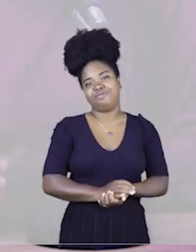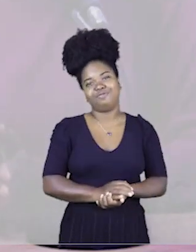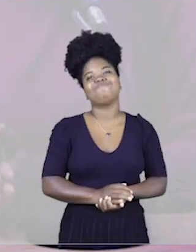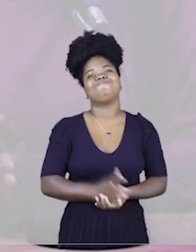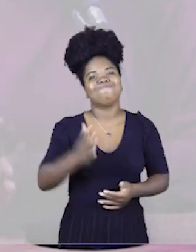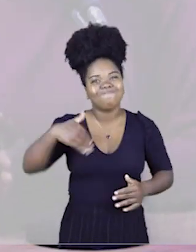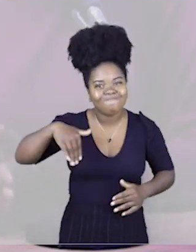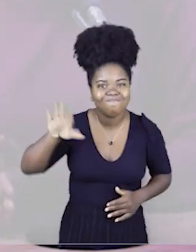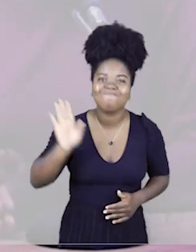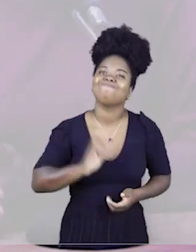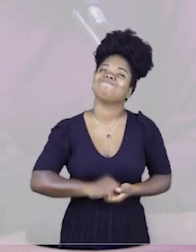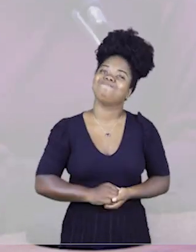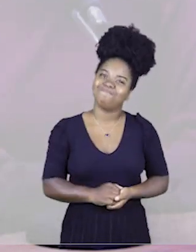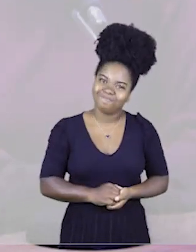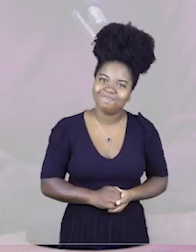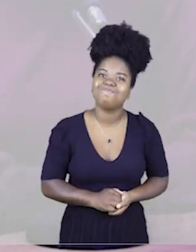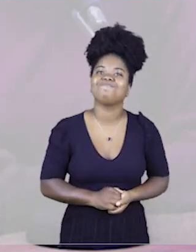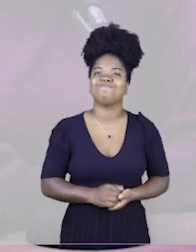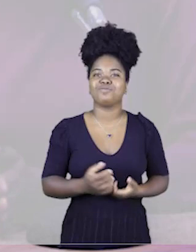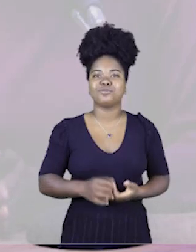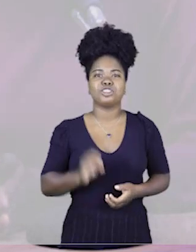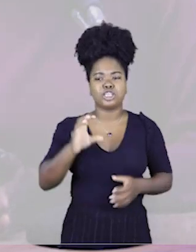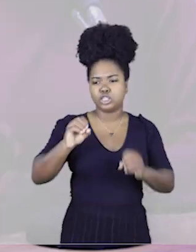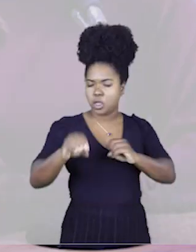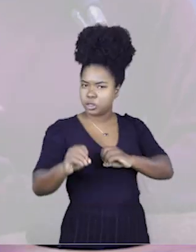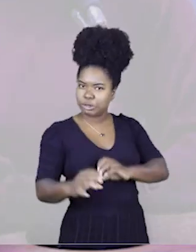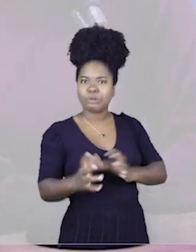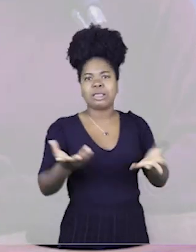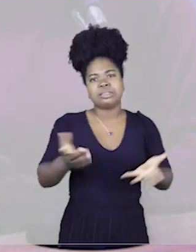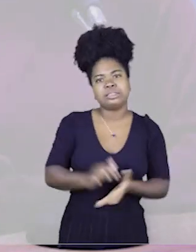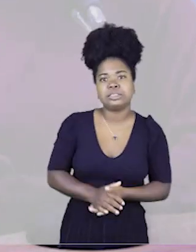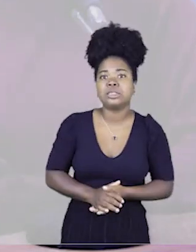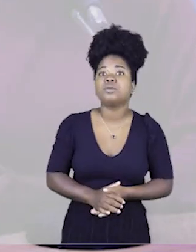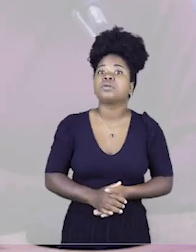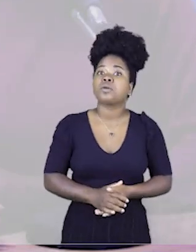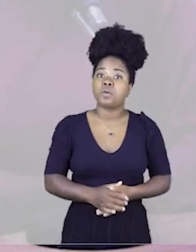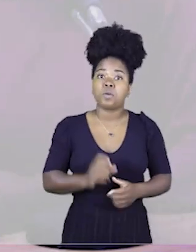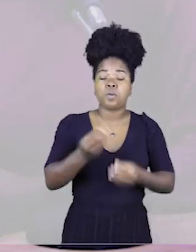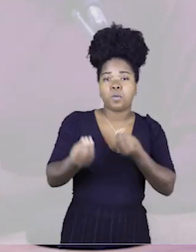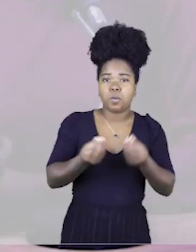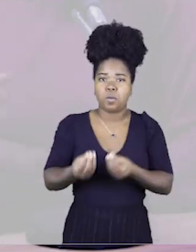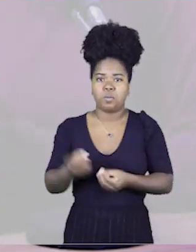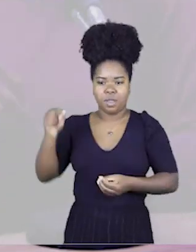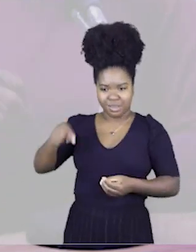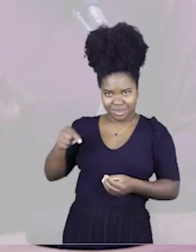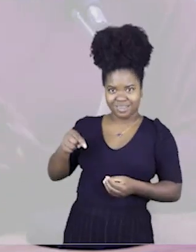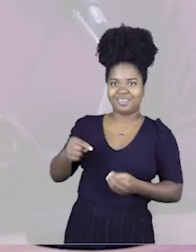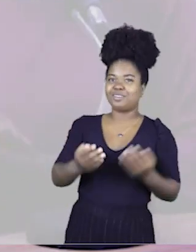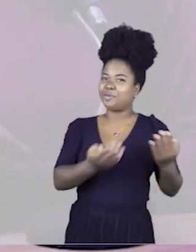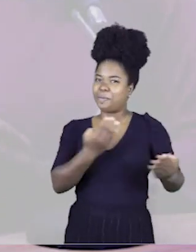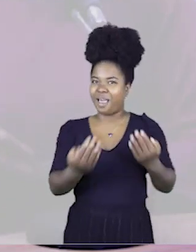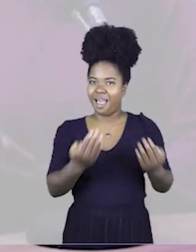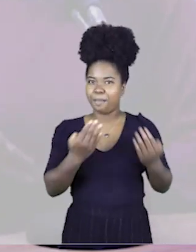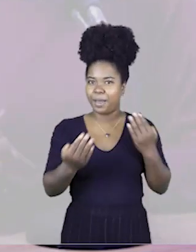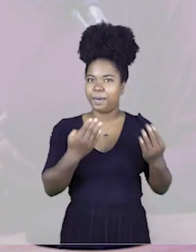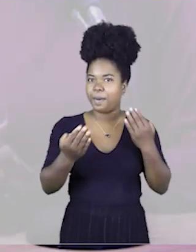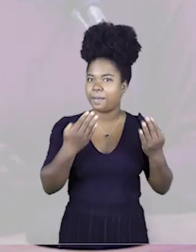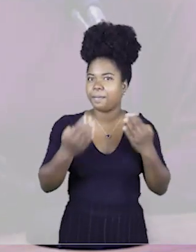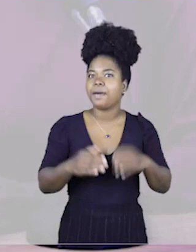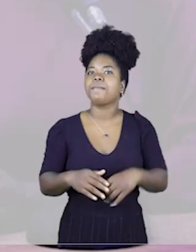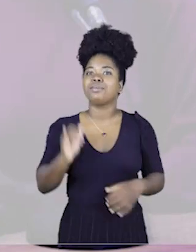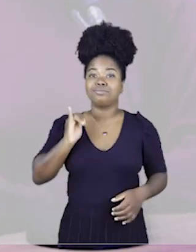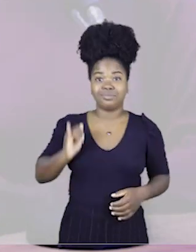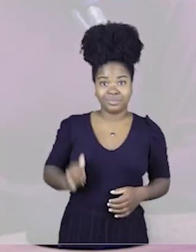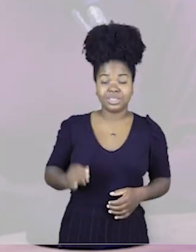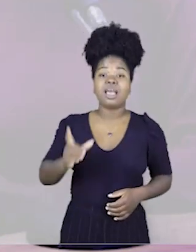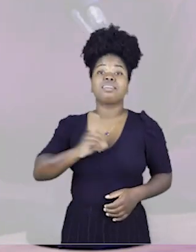por meio de ações de educação e comunicação em direitos humanos, como é aqui o Papo de Recreio, a ideia de que direitos humanos são